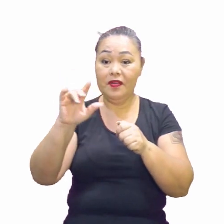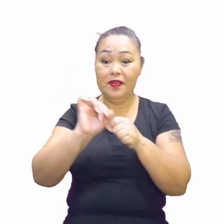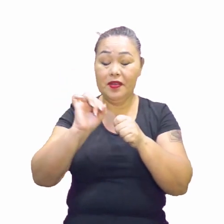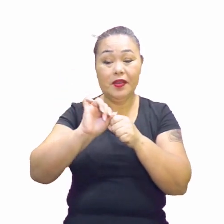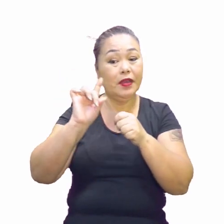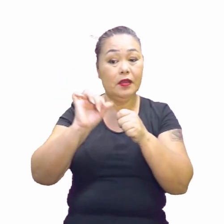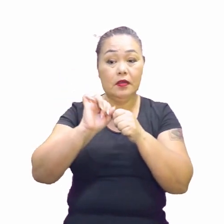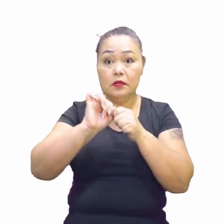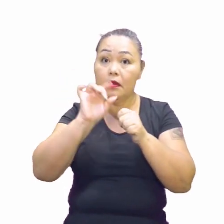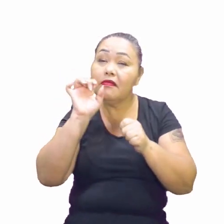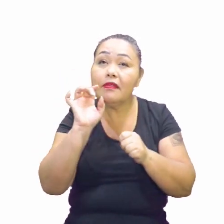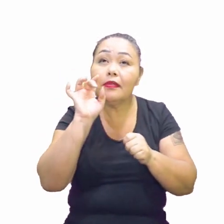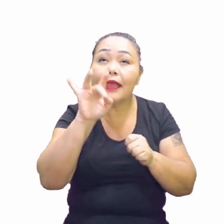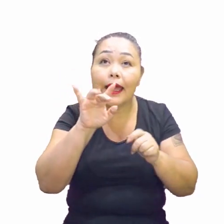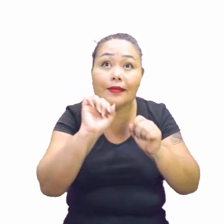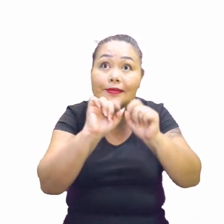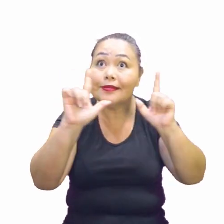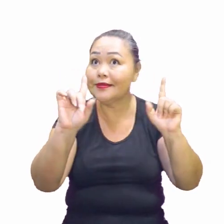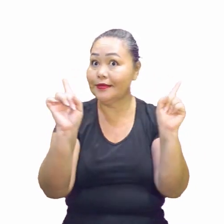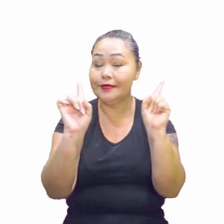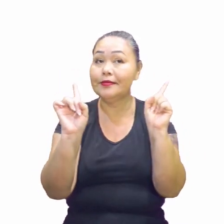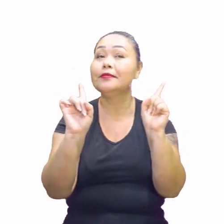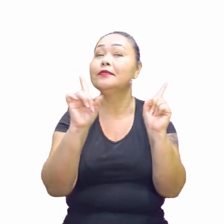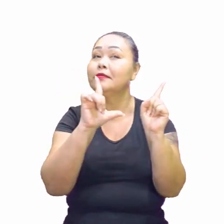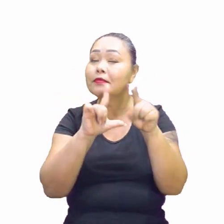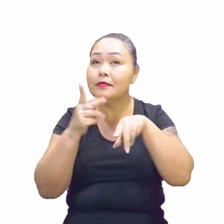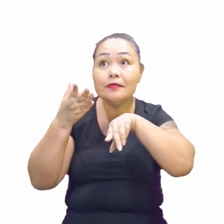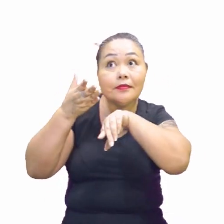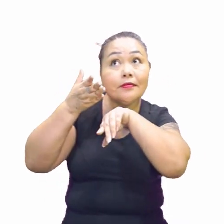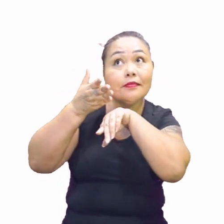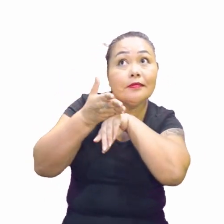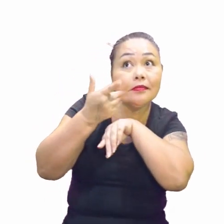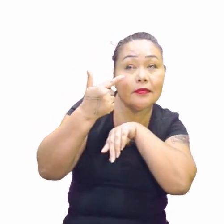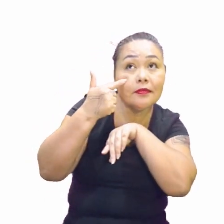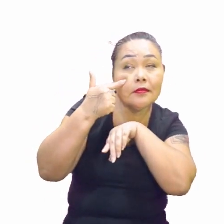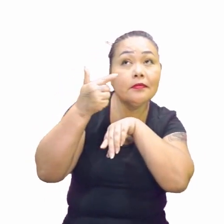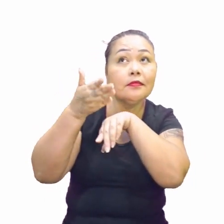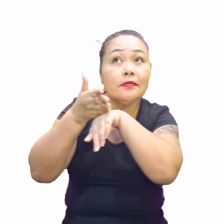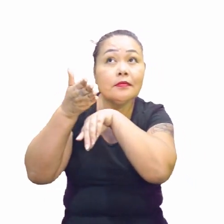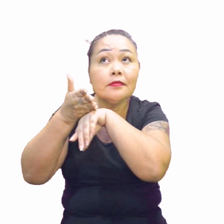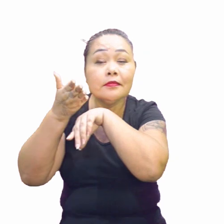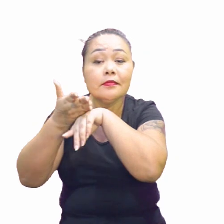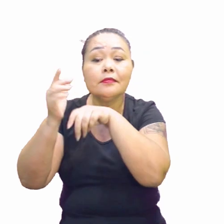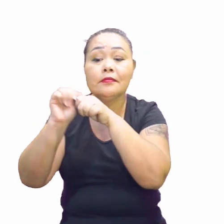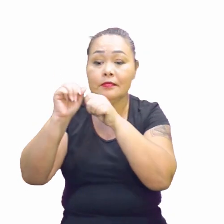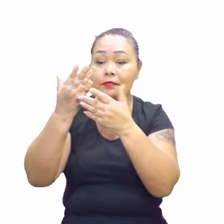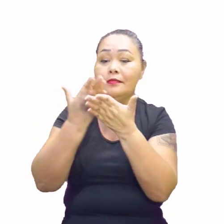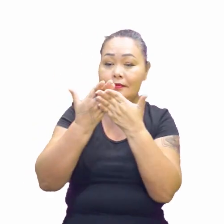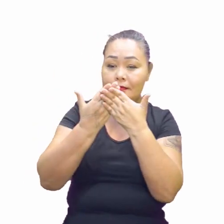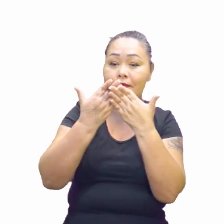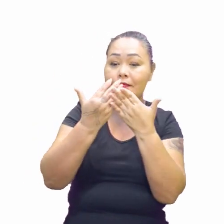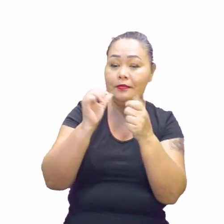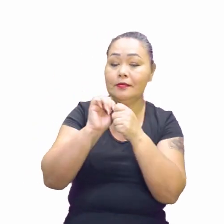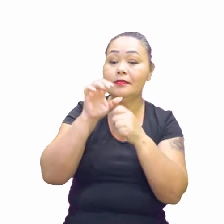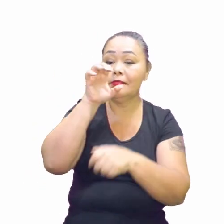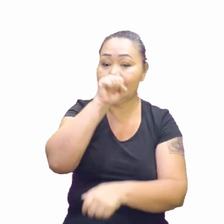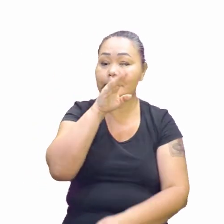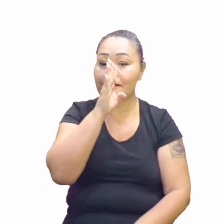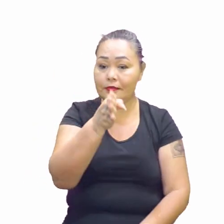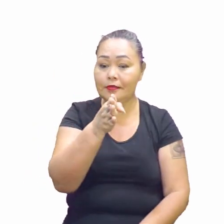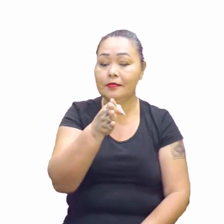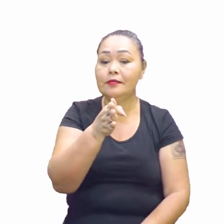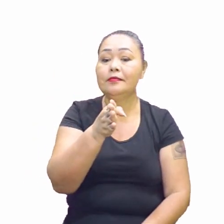só fazer o acesso, viu? Mas é acessar e participar dos aulões que acontecem aos